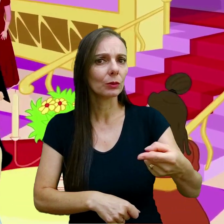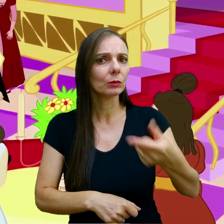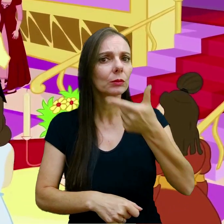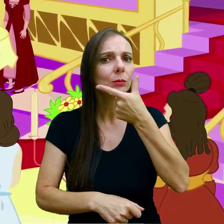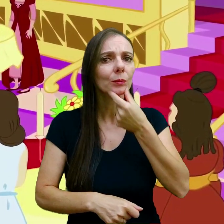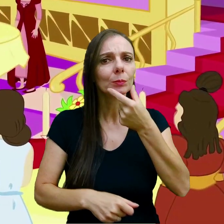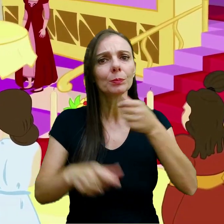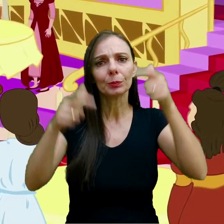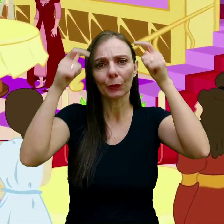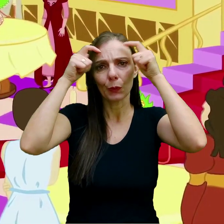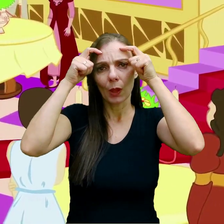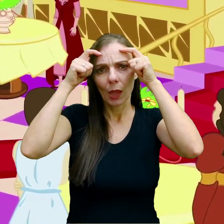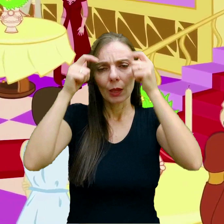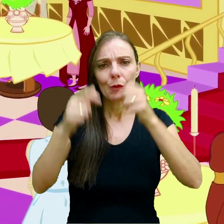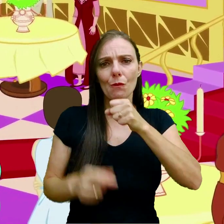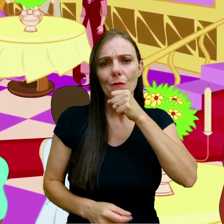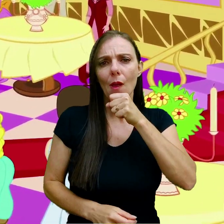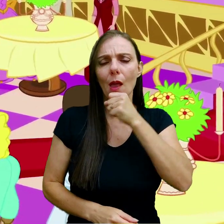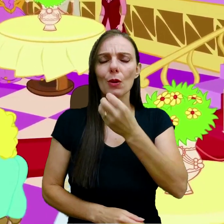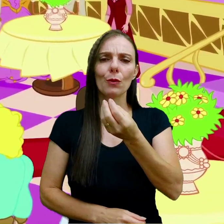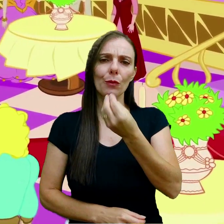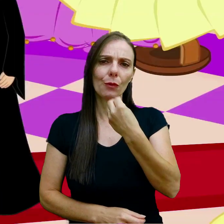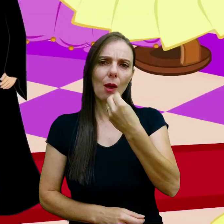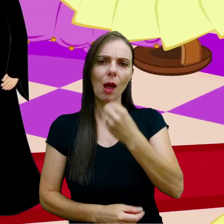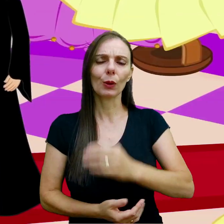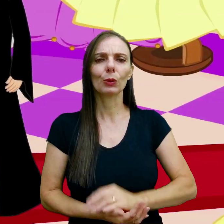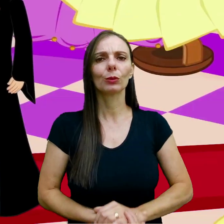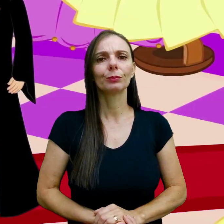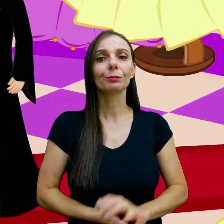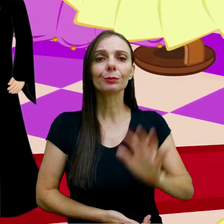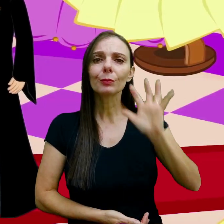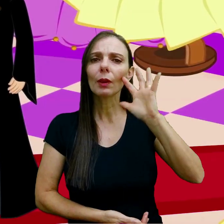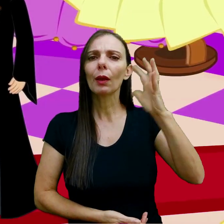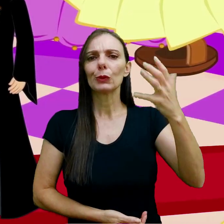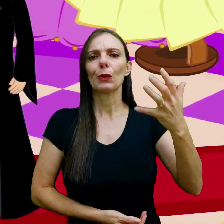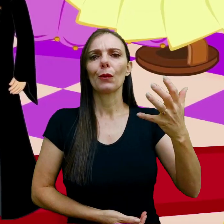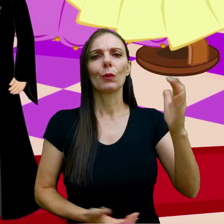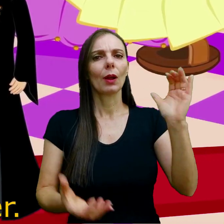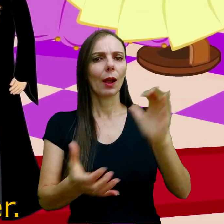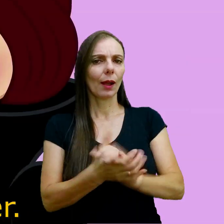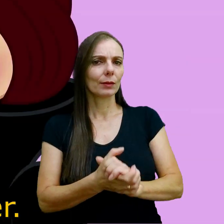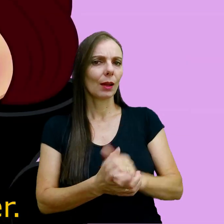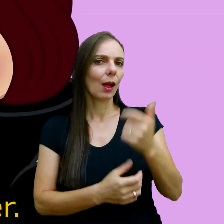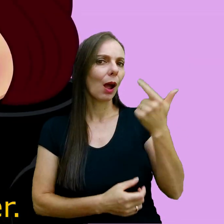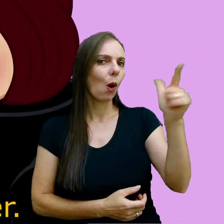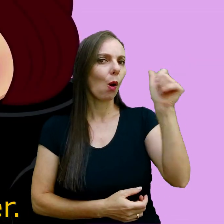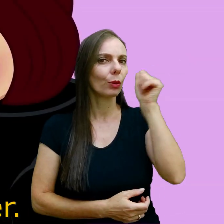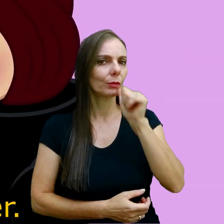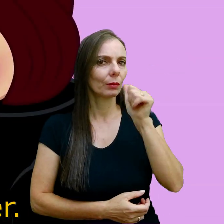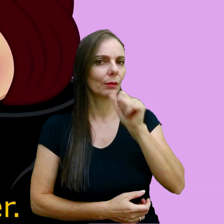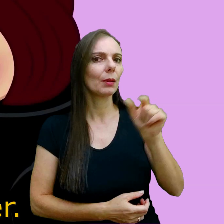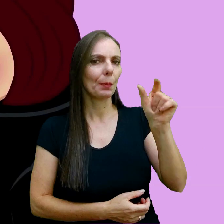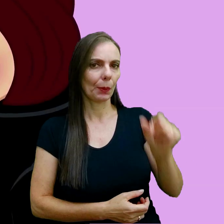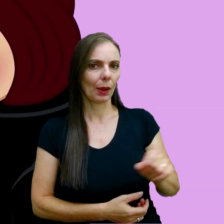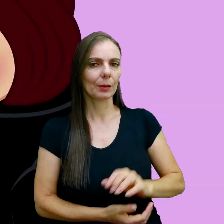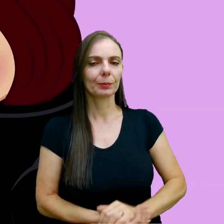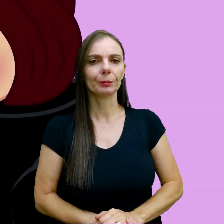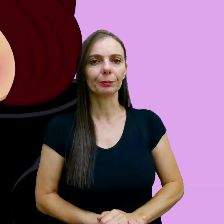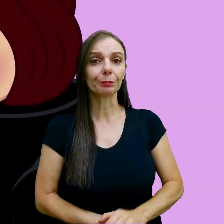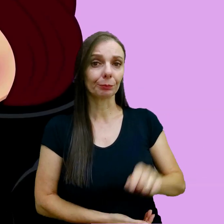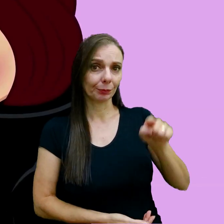Um tempo depois, o rei envelheceu e ficou muito fraco. Então, ele casou com outra mulher.